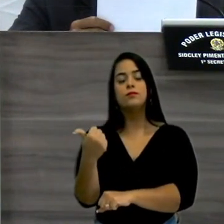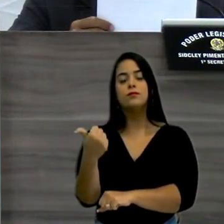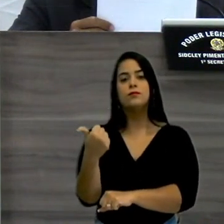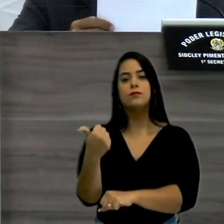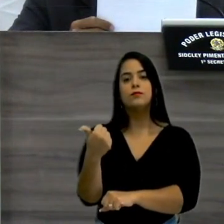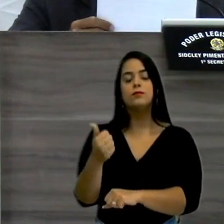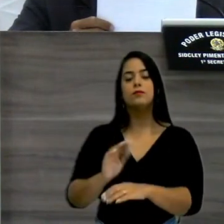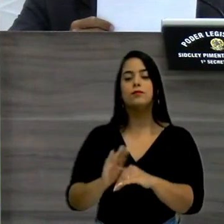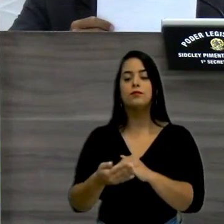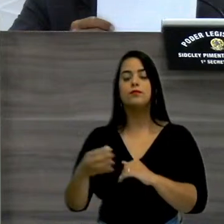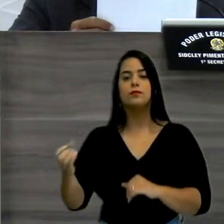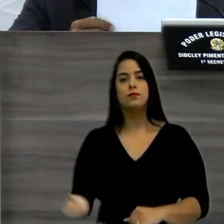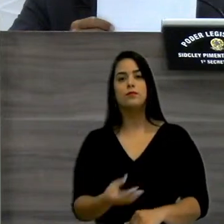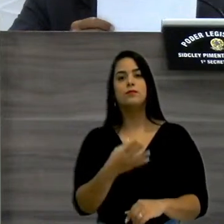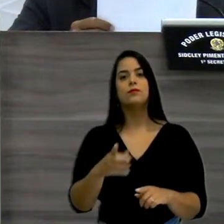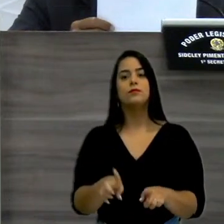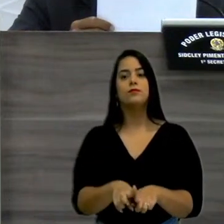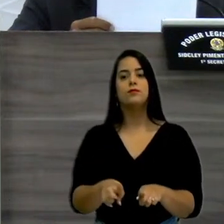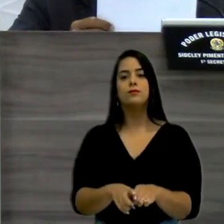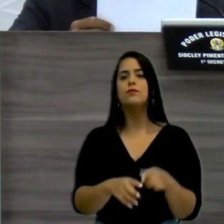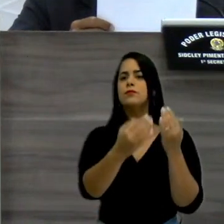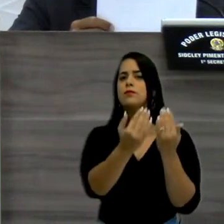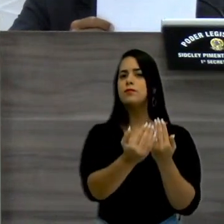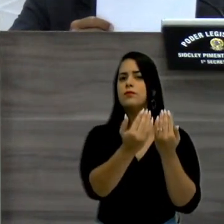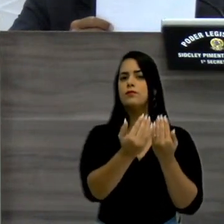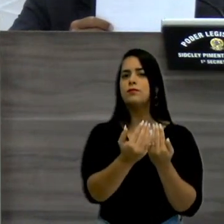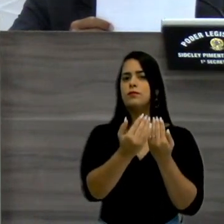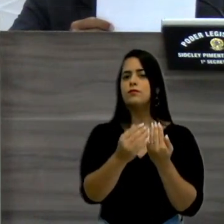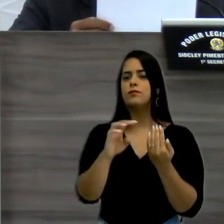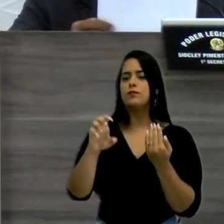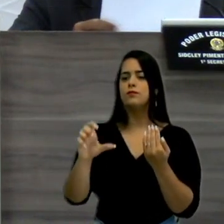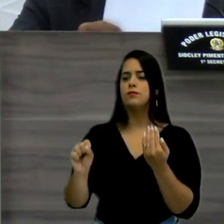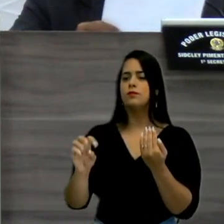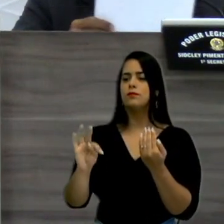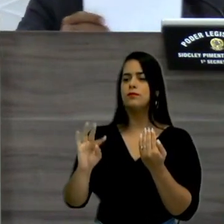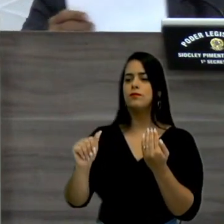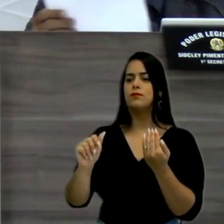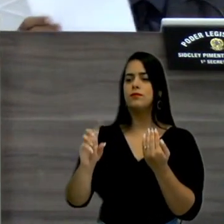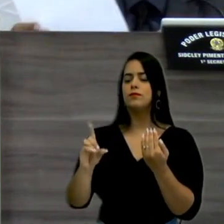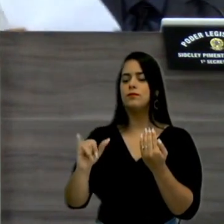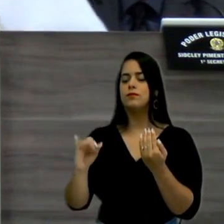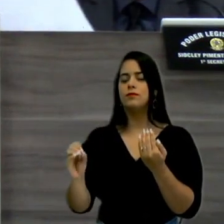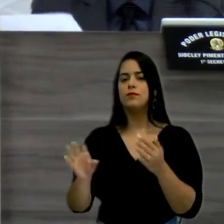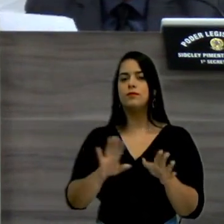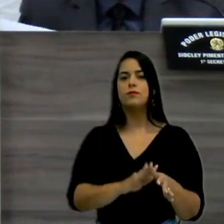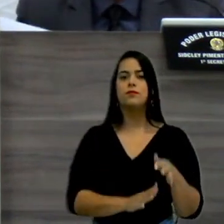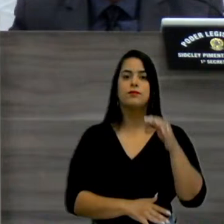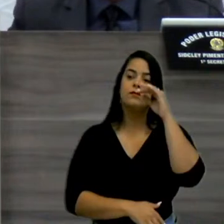Sintra, precisamente em frente ao Estádio Municipal José Milton da Silva, Milton.